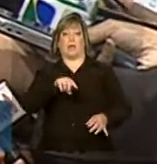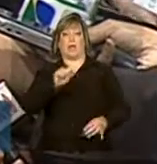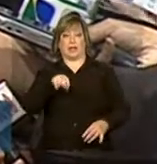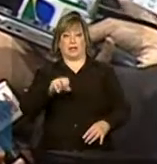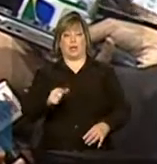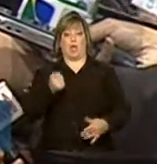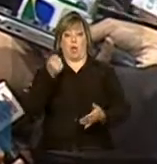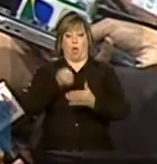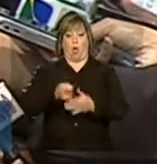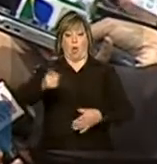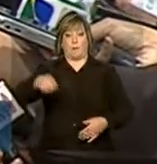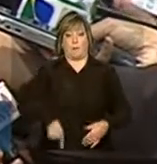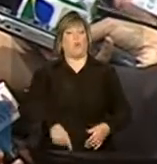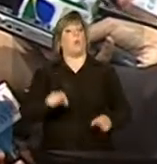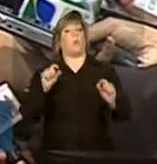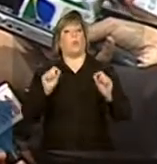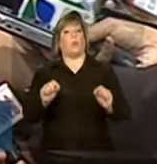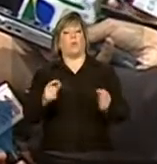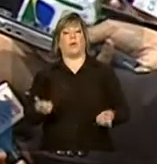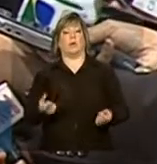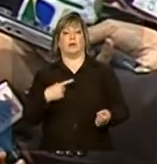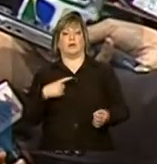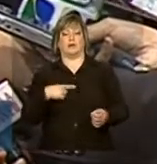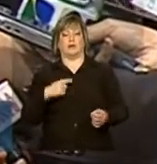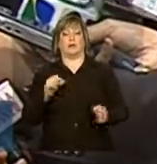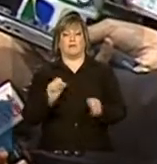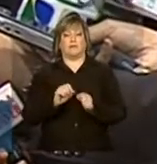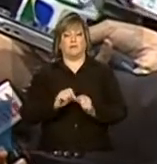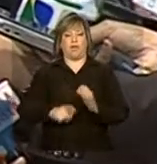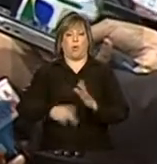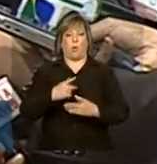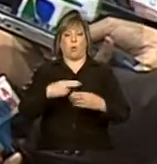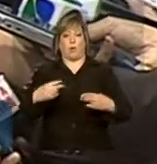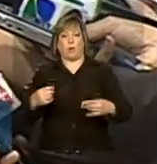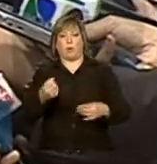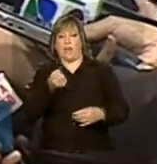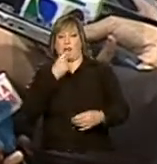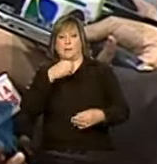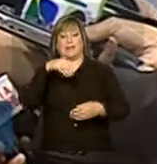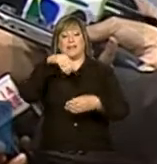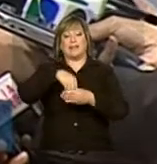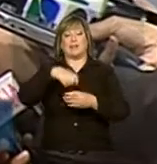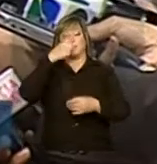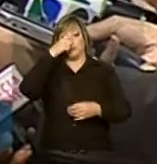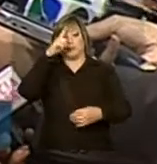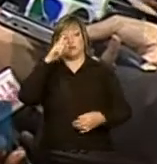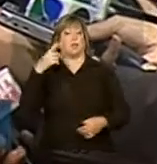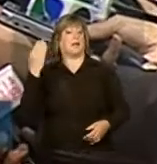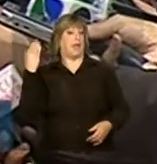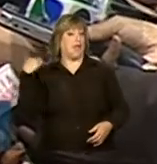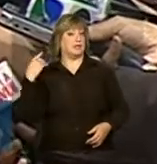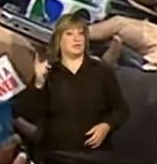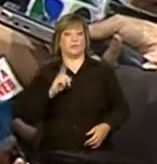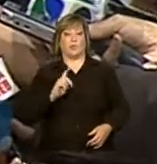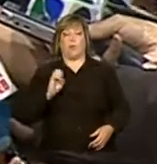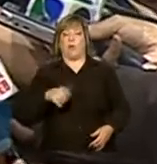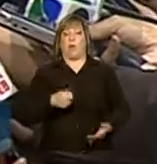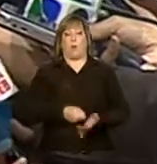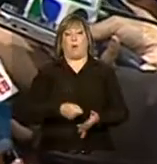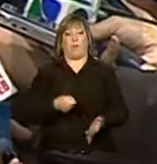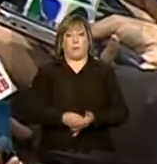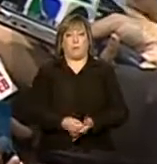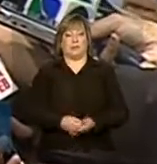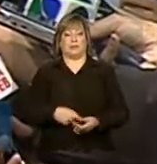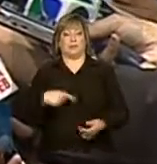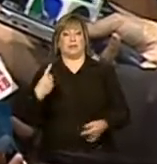que fossem procedimentos, medicamentos dentro dos hospitais. Não era obrigatório para os planos de saúde garantir